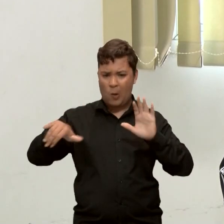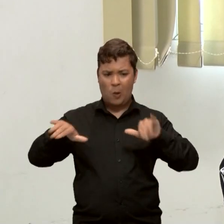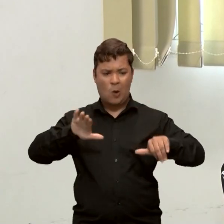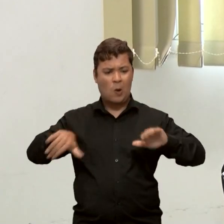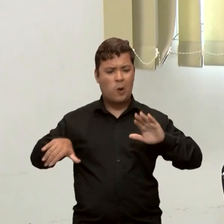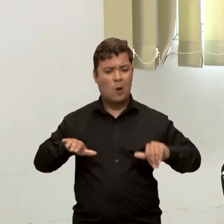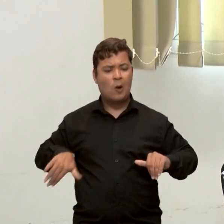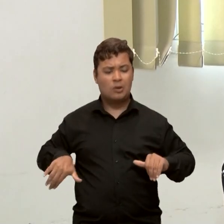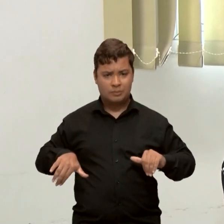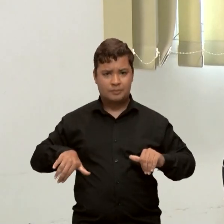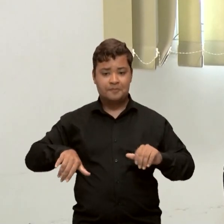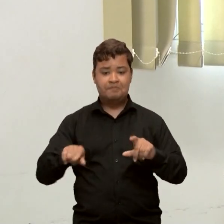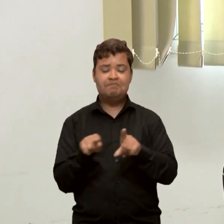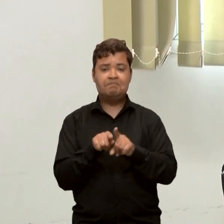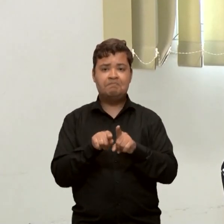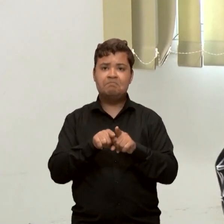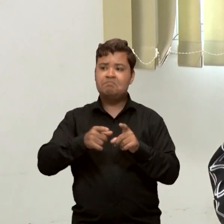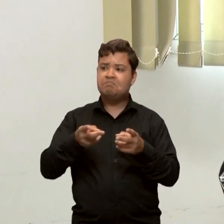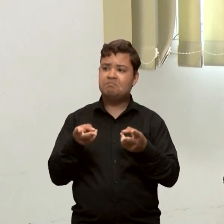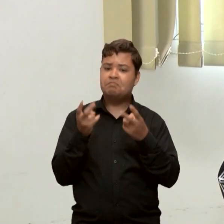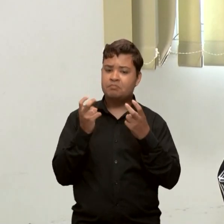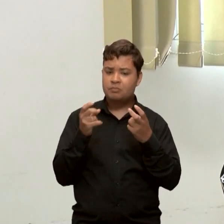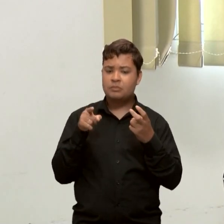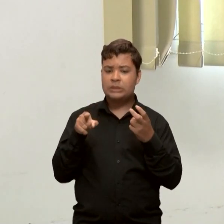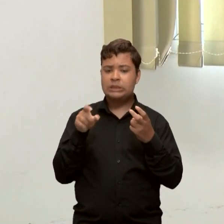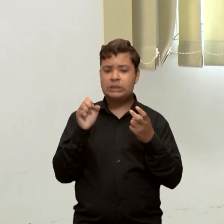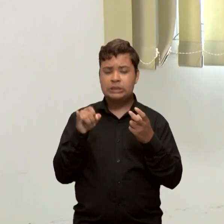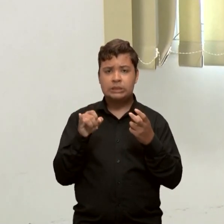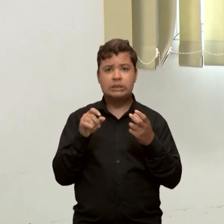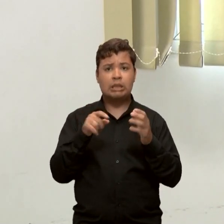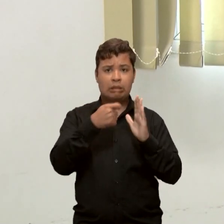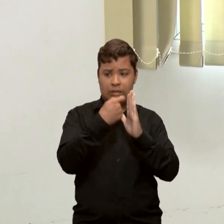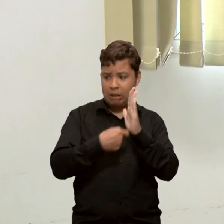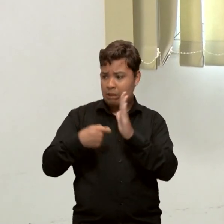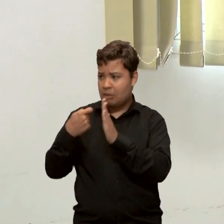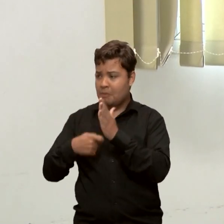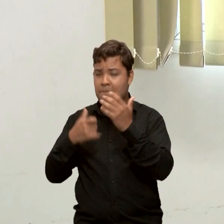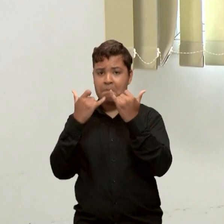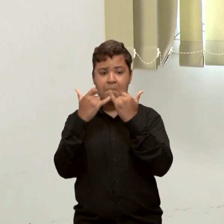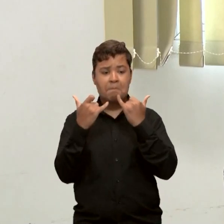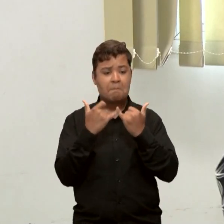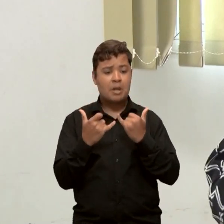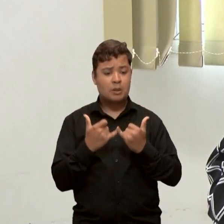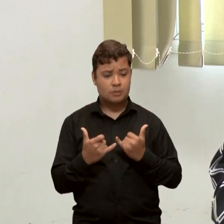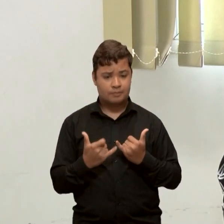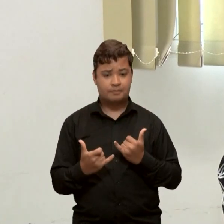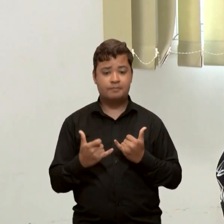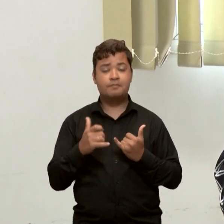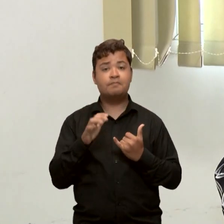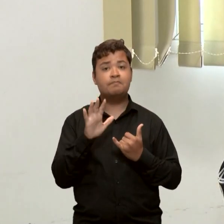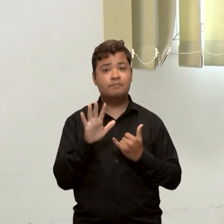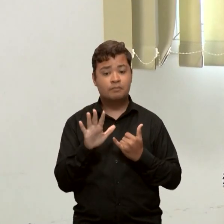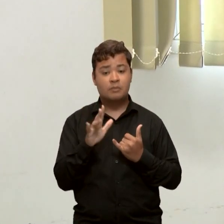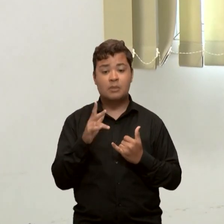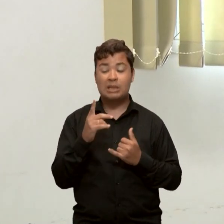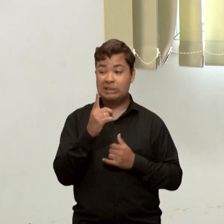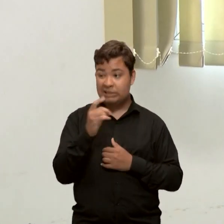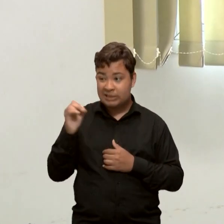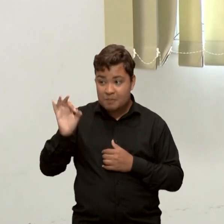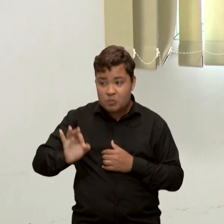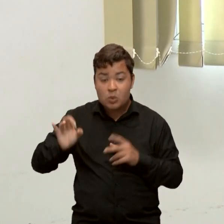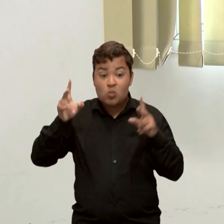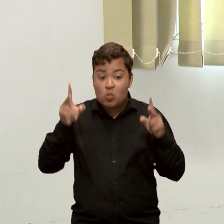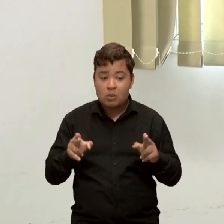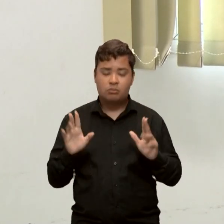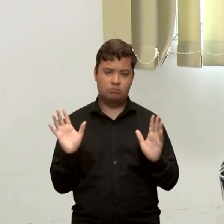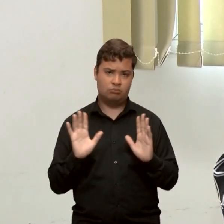identificar aproximação, quanto parecido dois textos são, sem considerar que eles sejam 100% iguais.